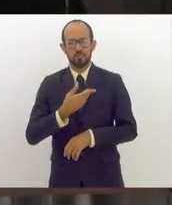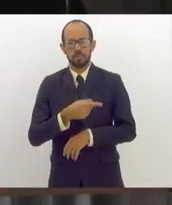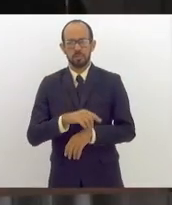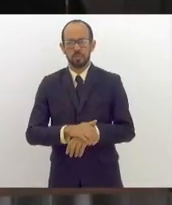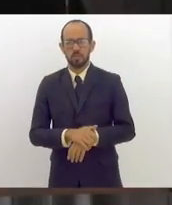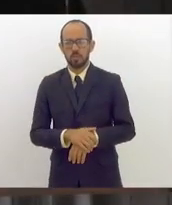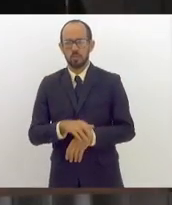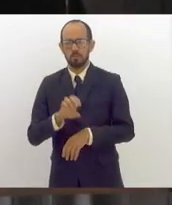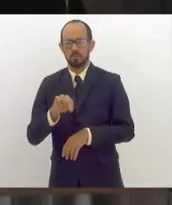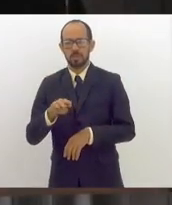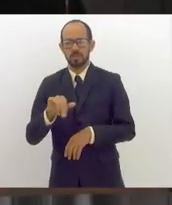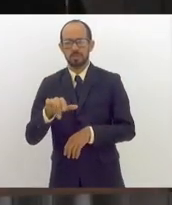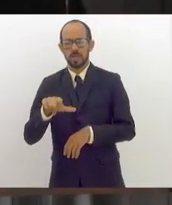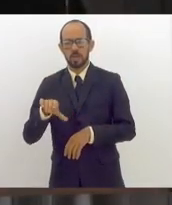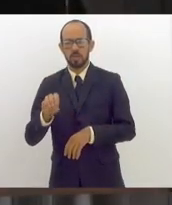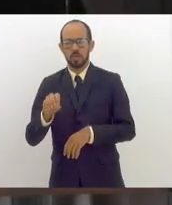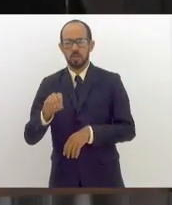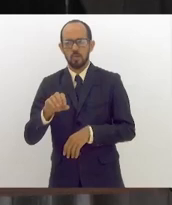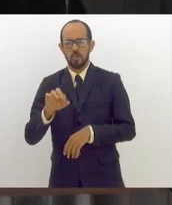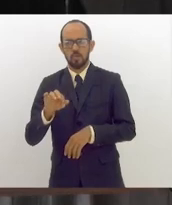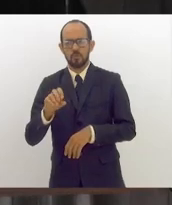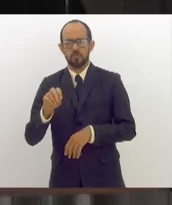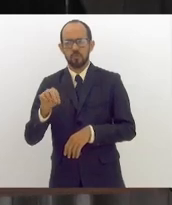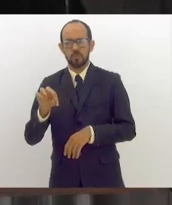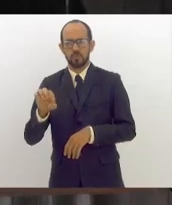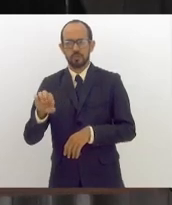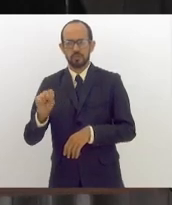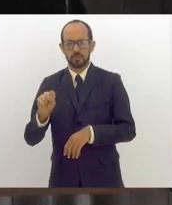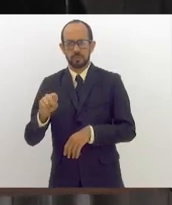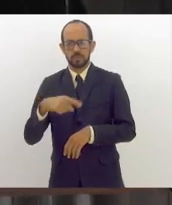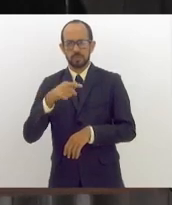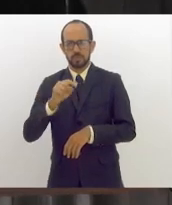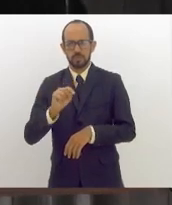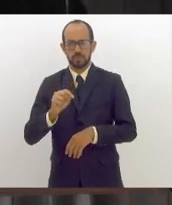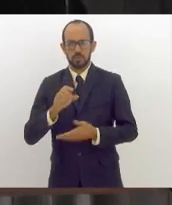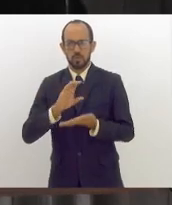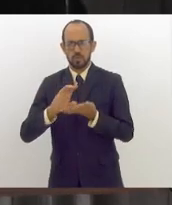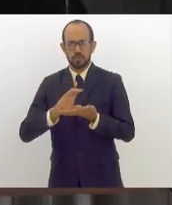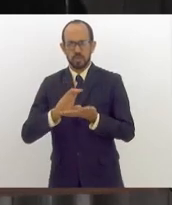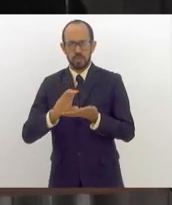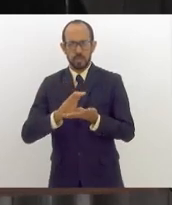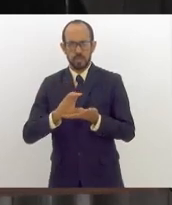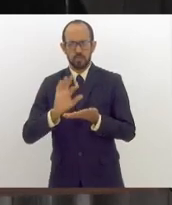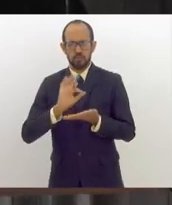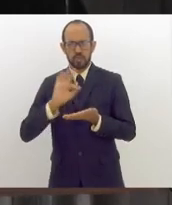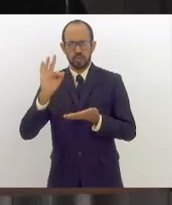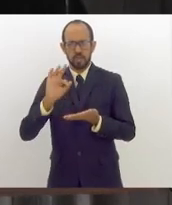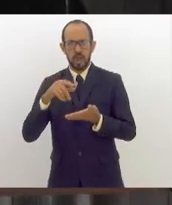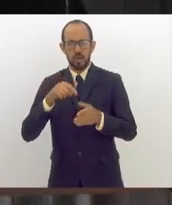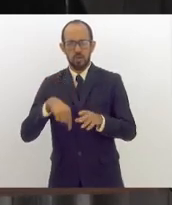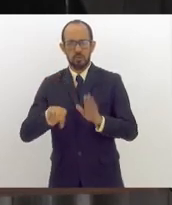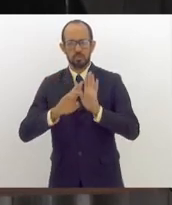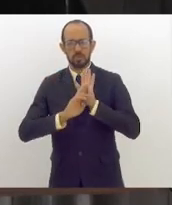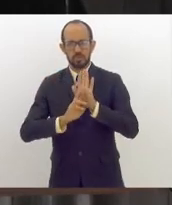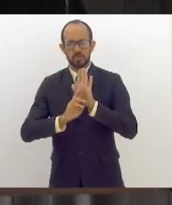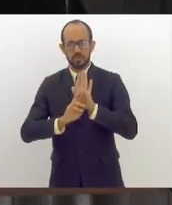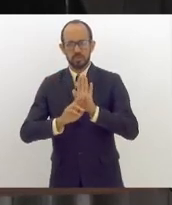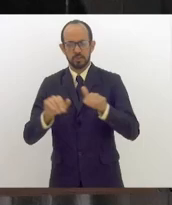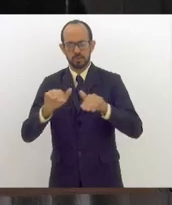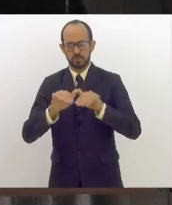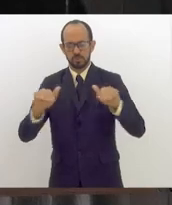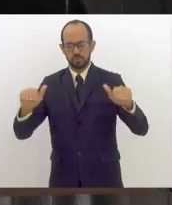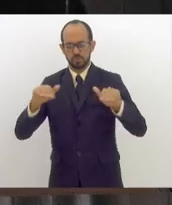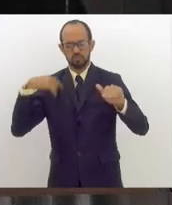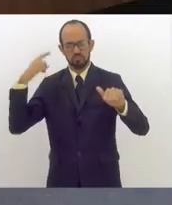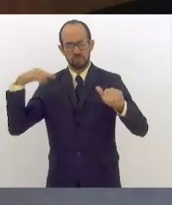Marcelo Fontes Conselheiro Federal que muito bem representa a bancada do Rio de Janeiro perante o Conselho